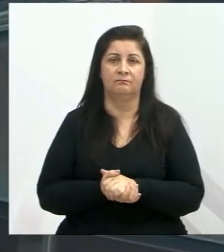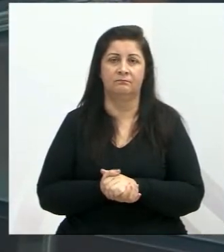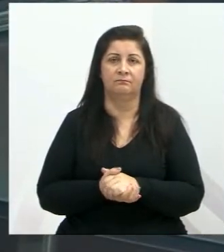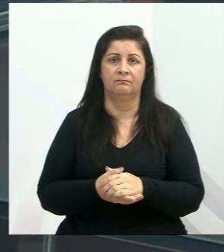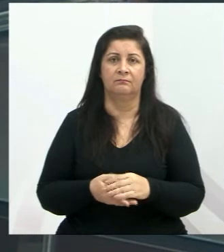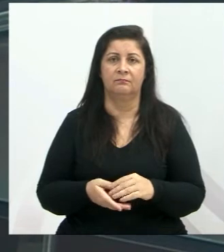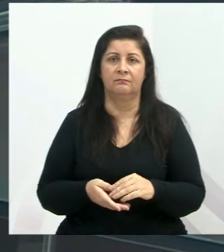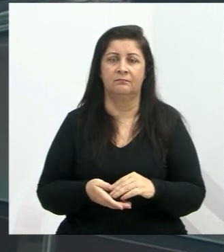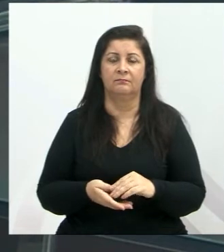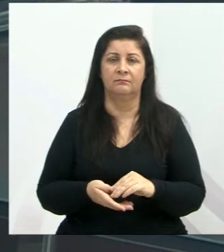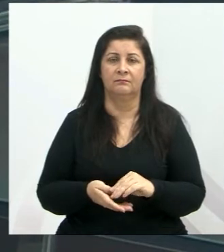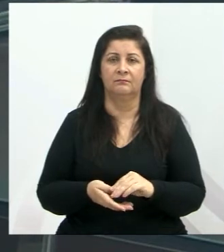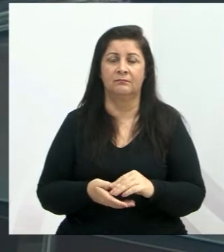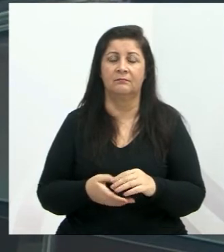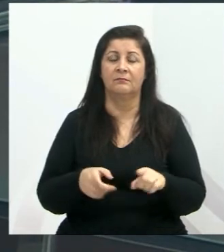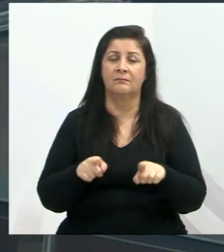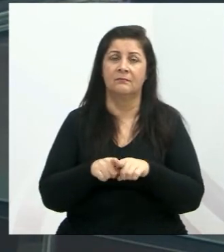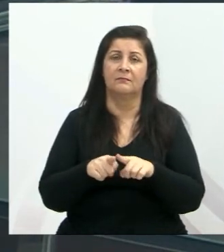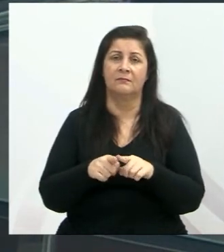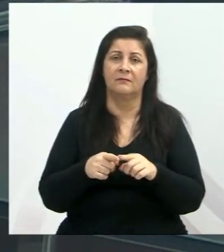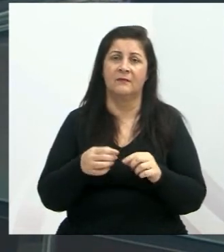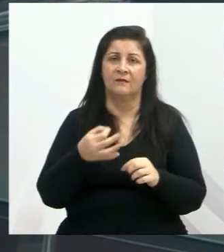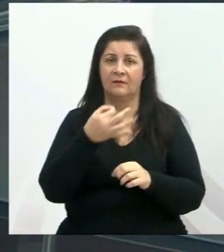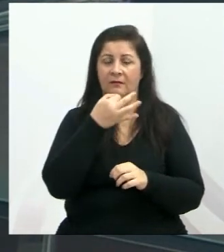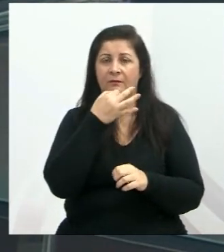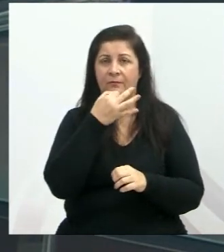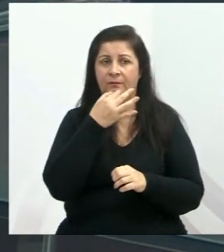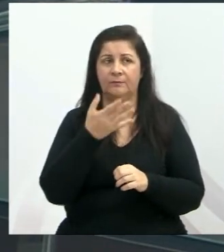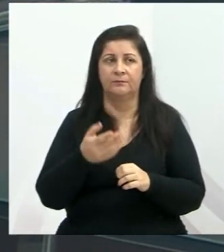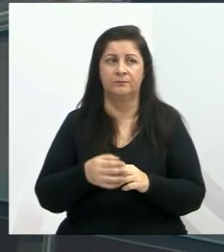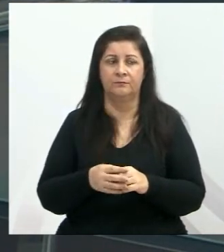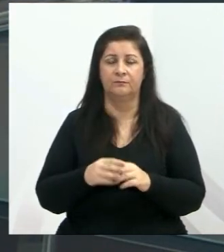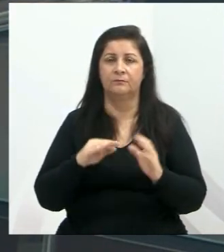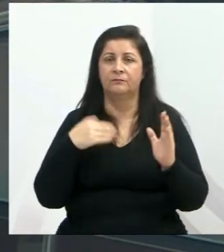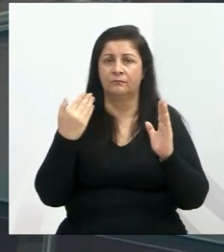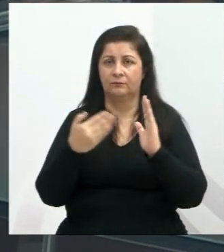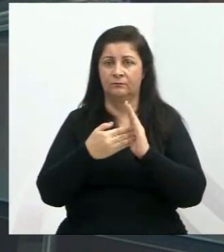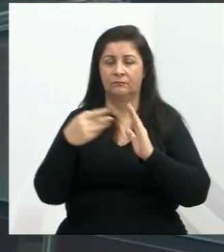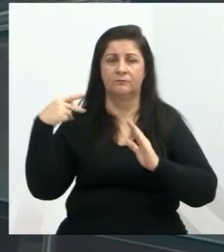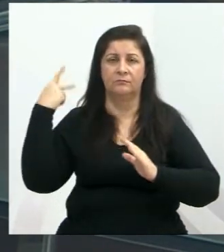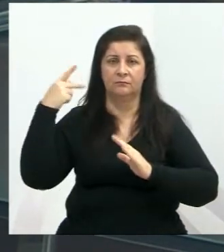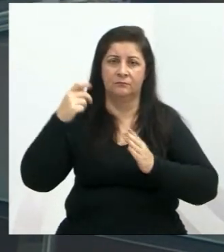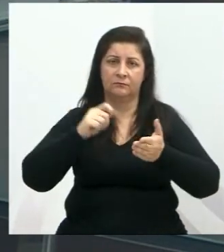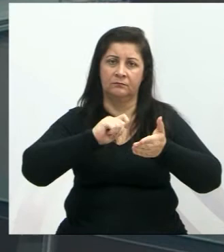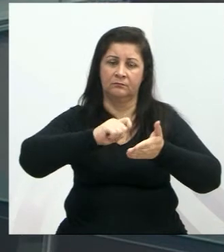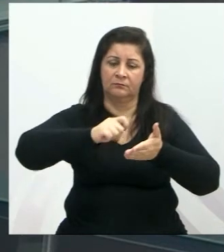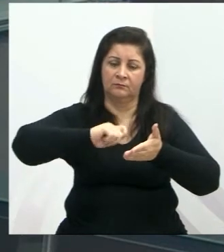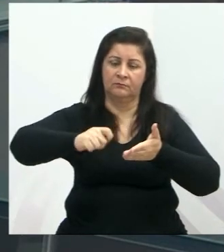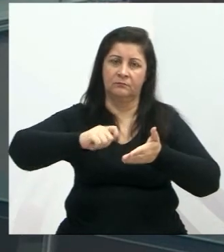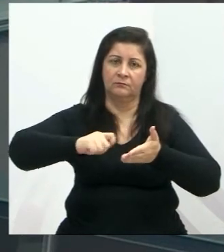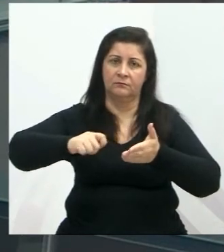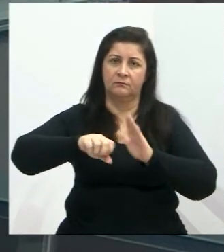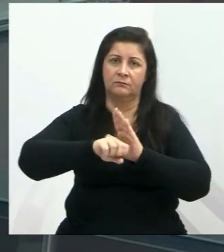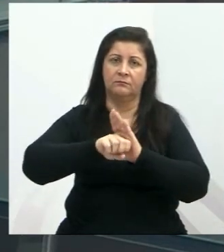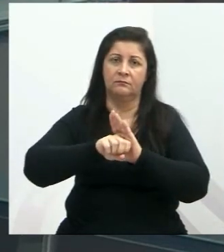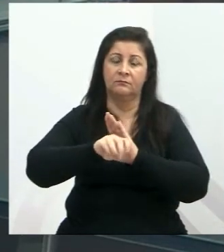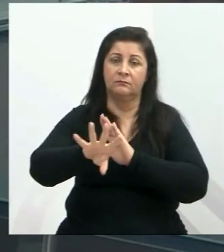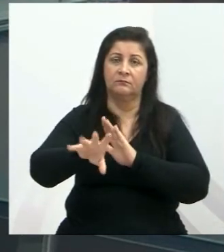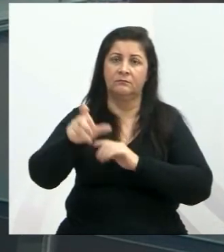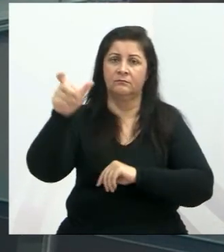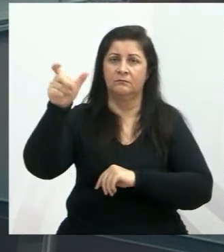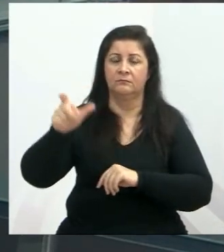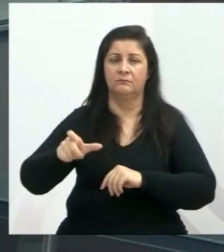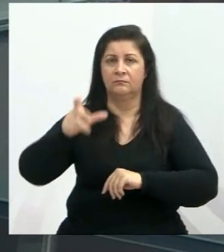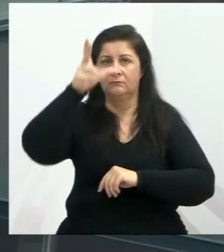dizendo que nós estamos assinando agora, a vereadora Amélia e todos os demais vereadores, uma indicação ao excelentíssimo prefeito